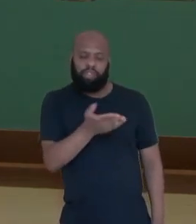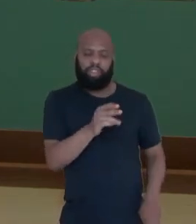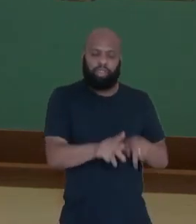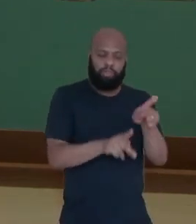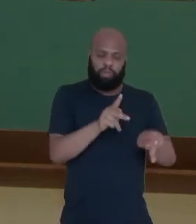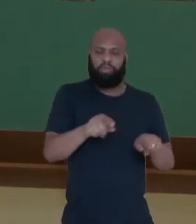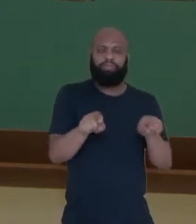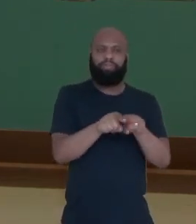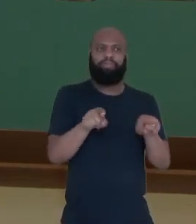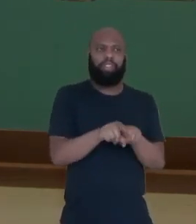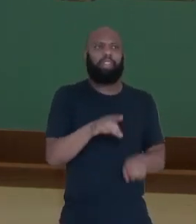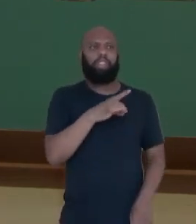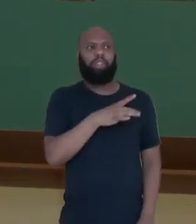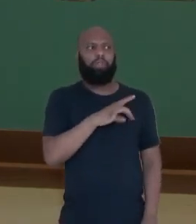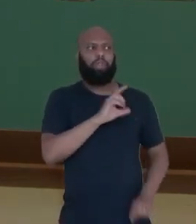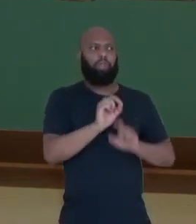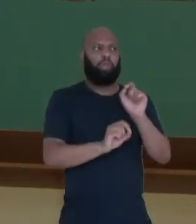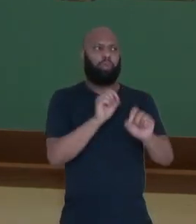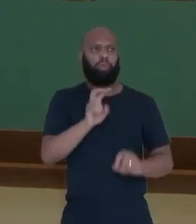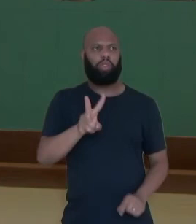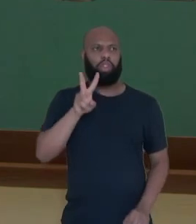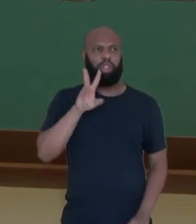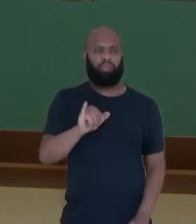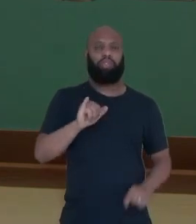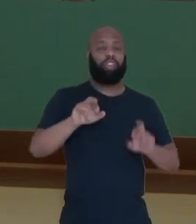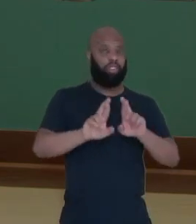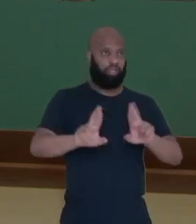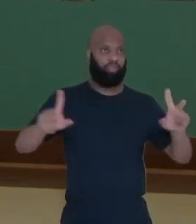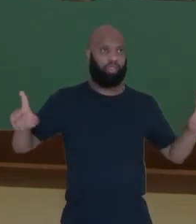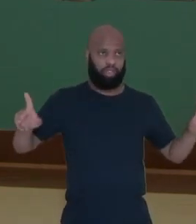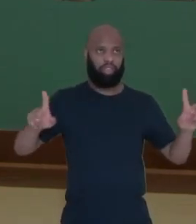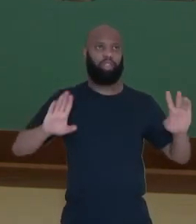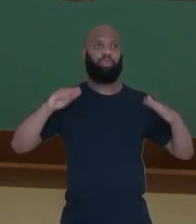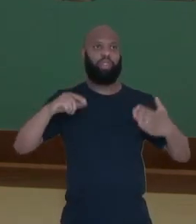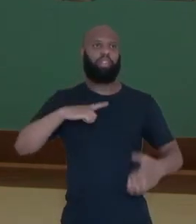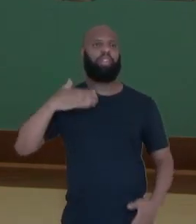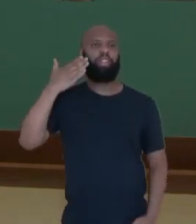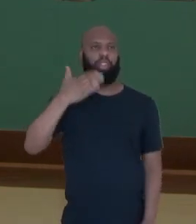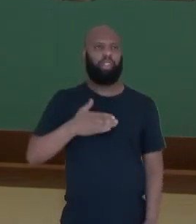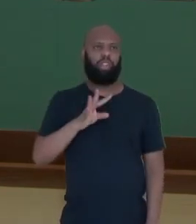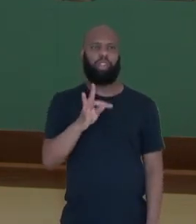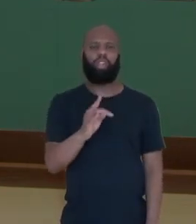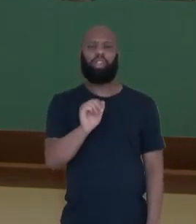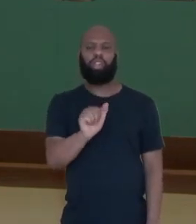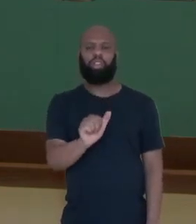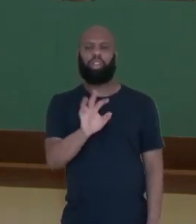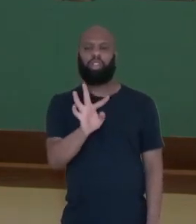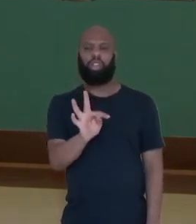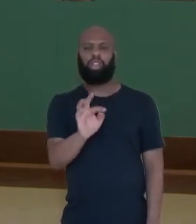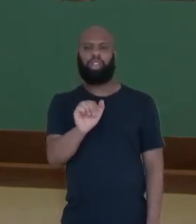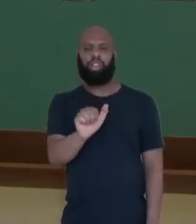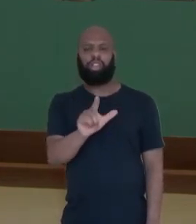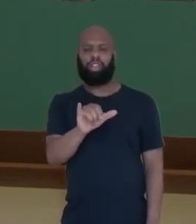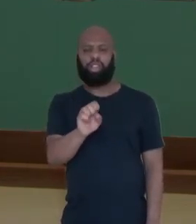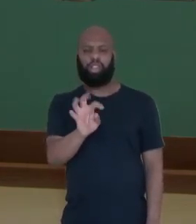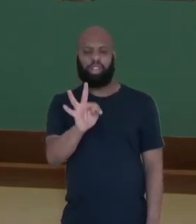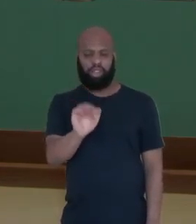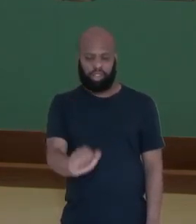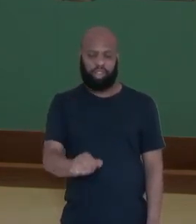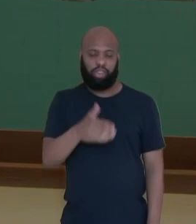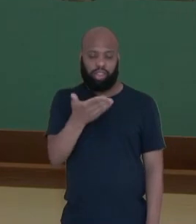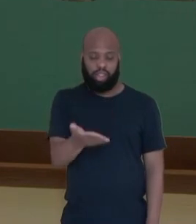de medo sobre aquilo que pode ser diferente e um discurso fatalista. Esse discurso que